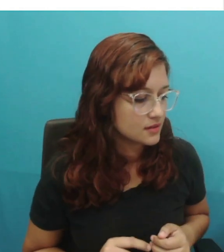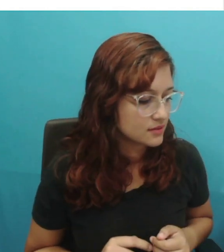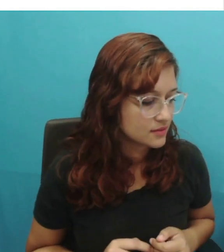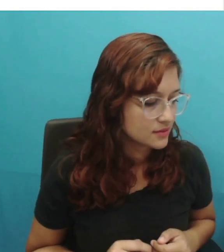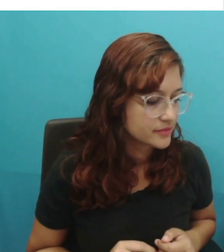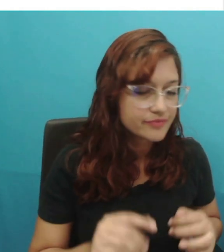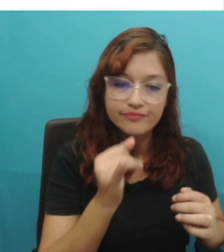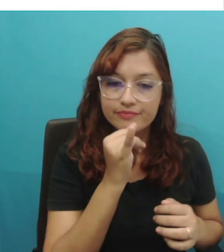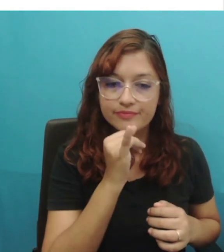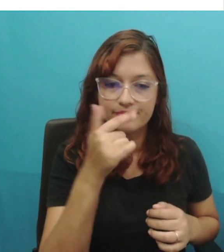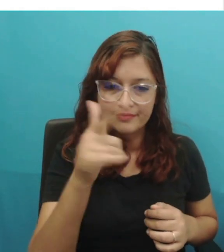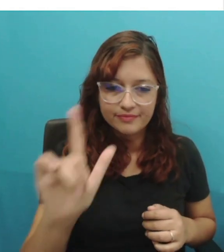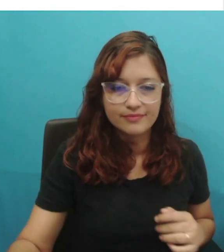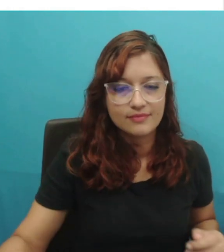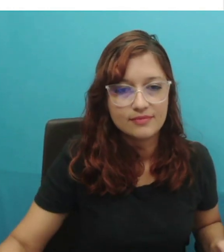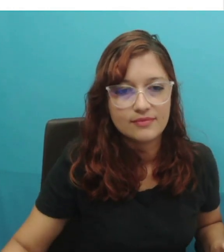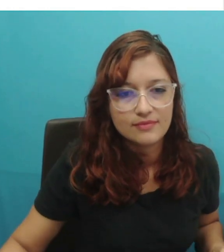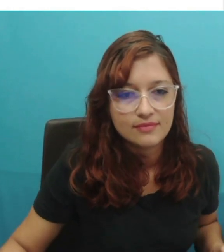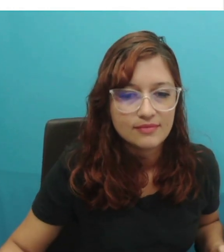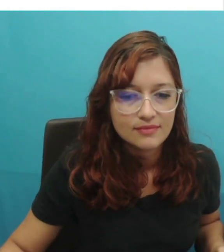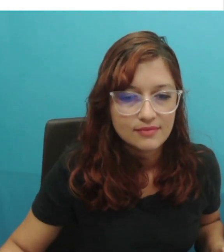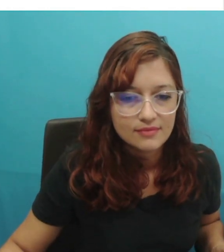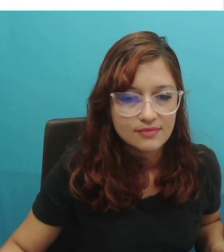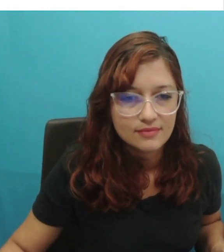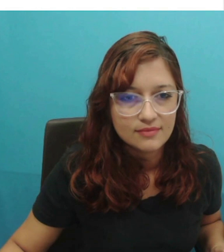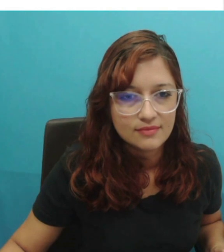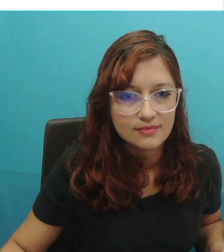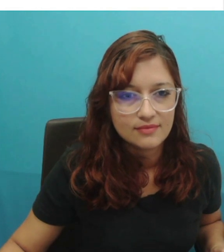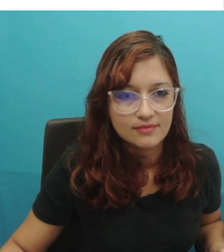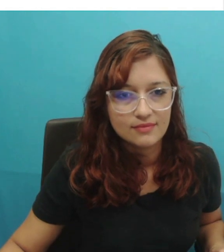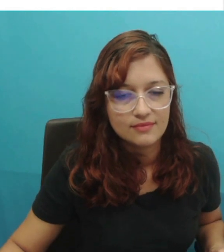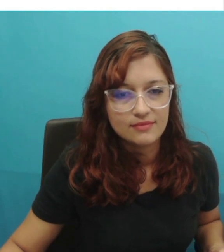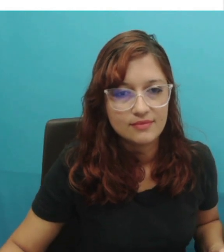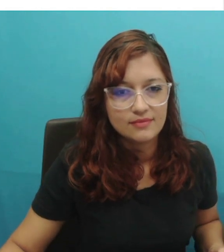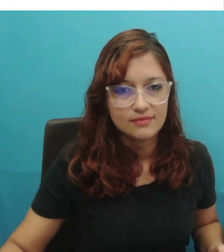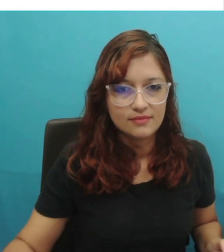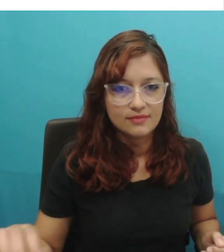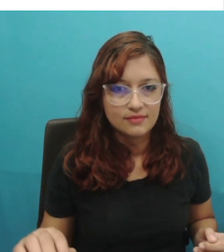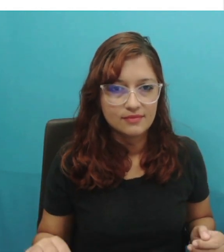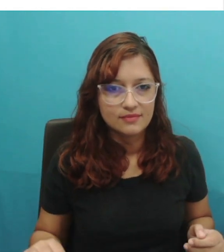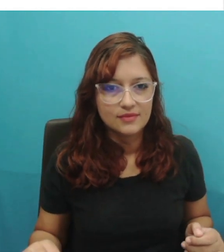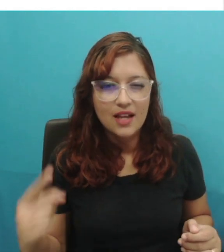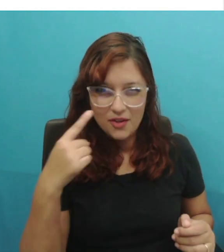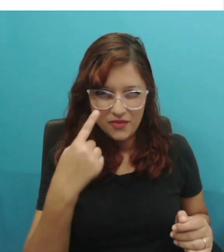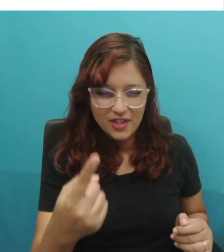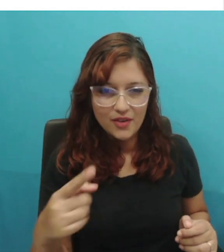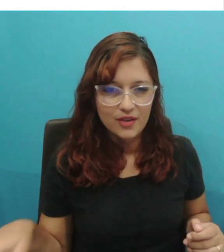Outro exemplo.